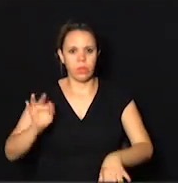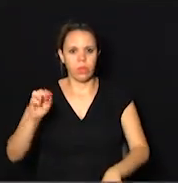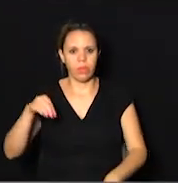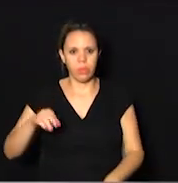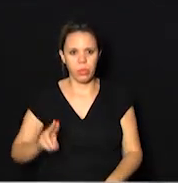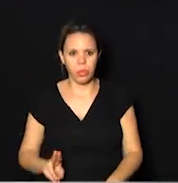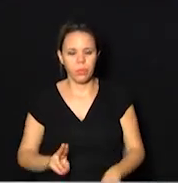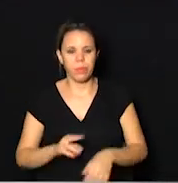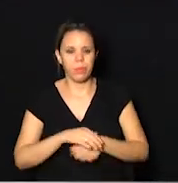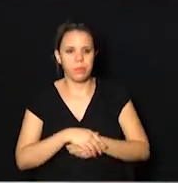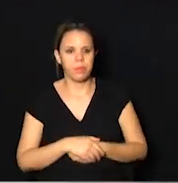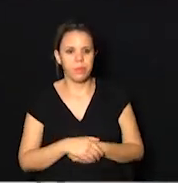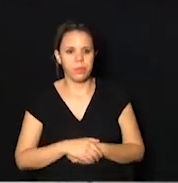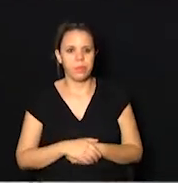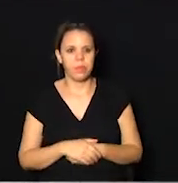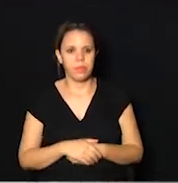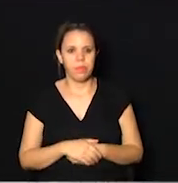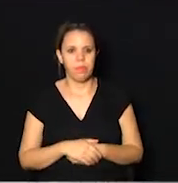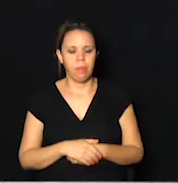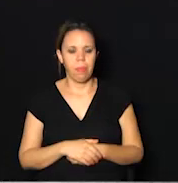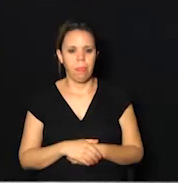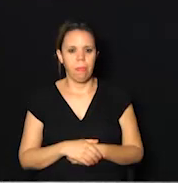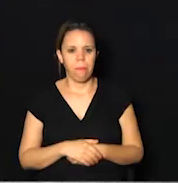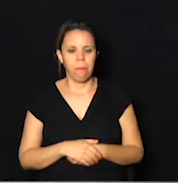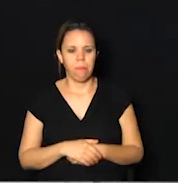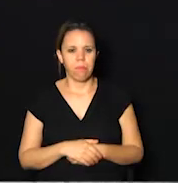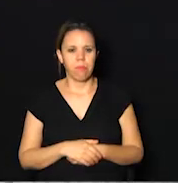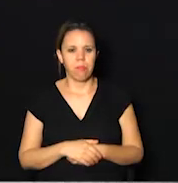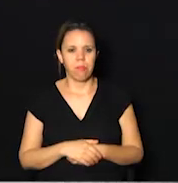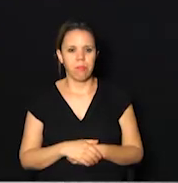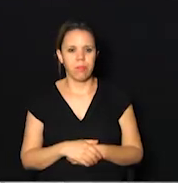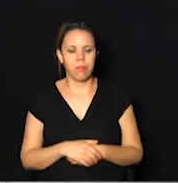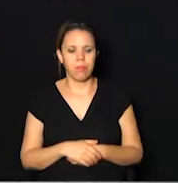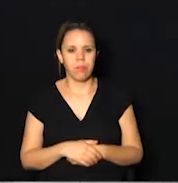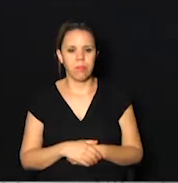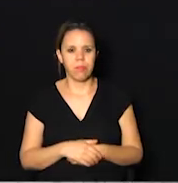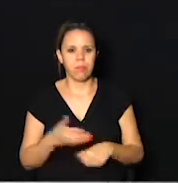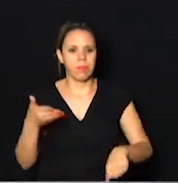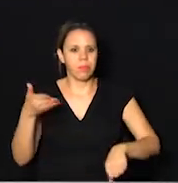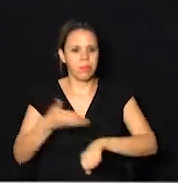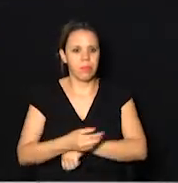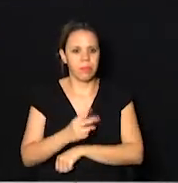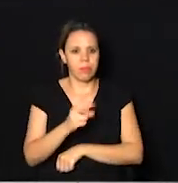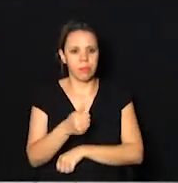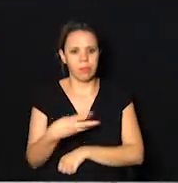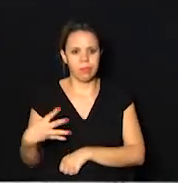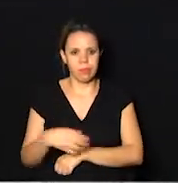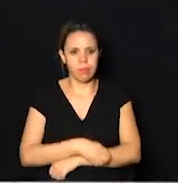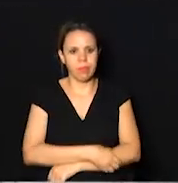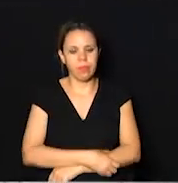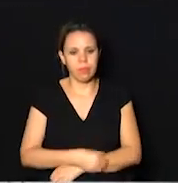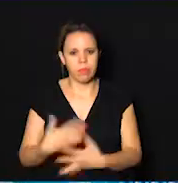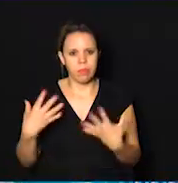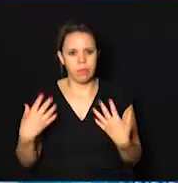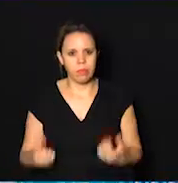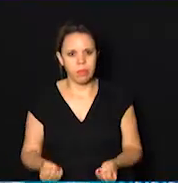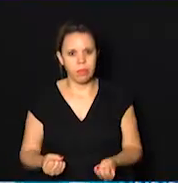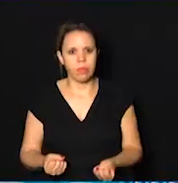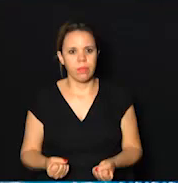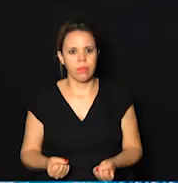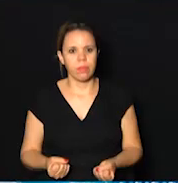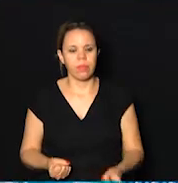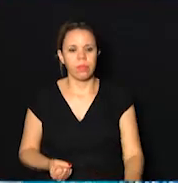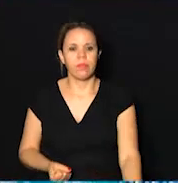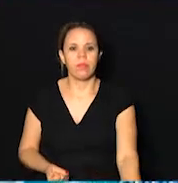f1000 e e quando eu a partir do momento que eu entrei 2014 que eu vim para assumir